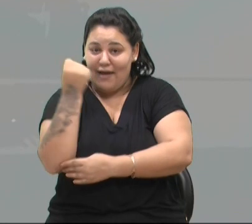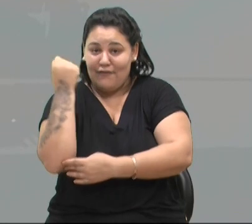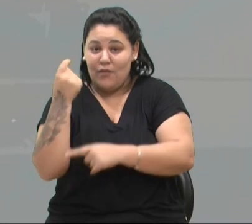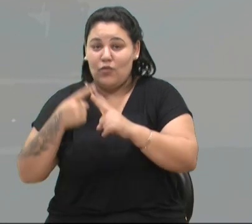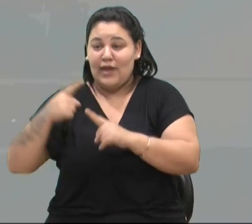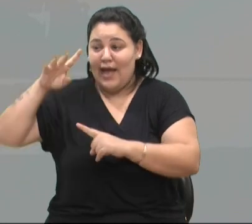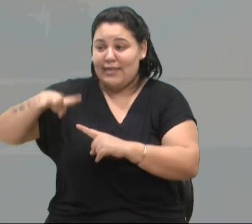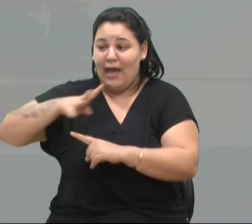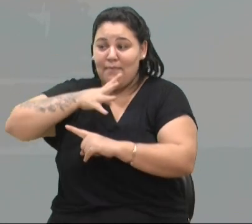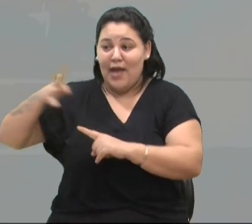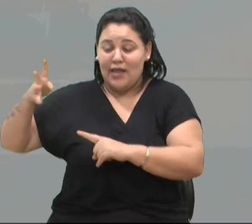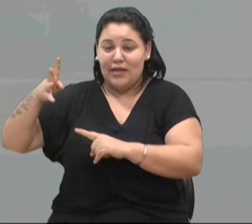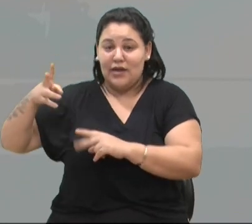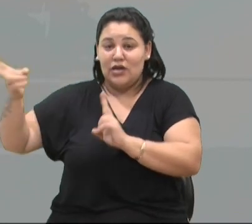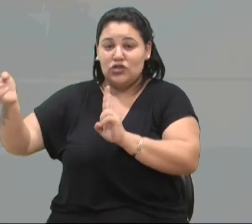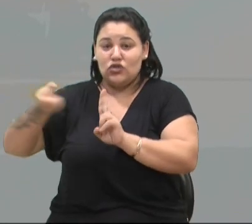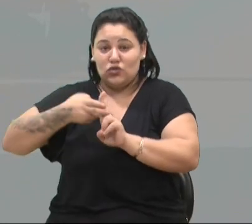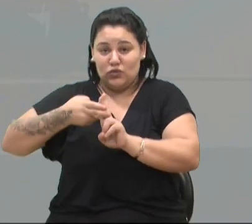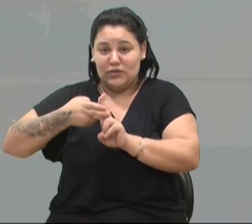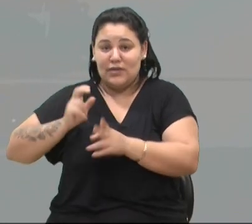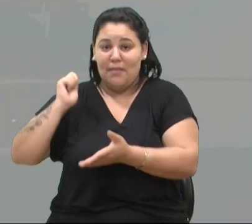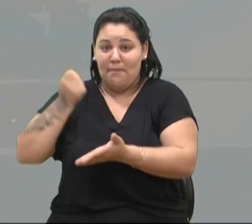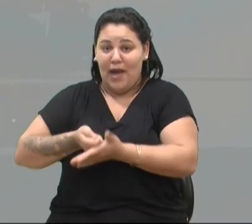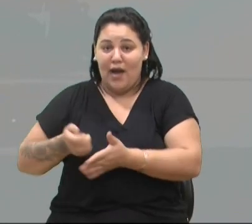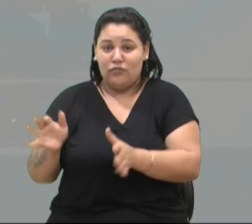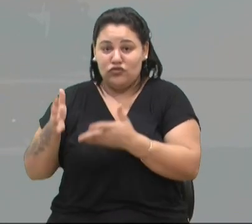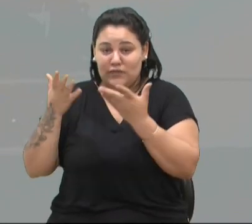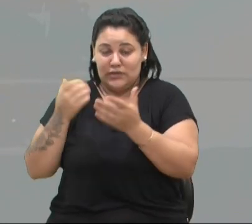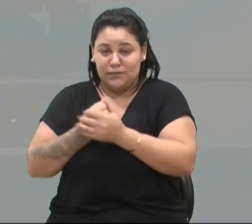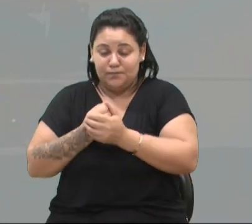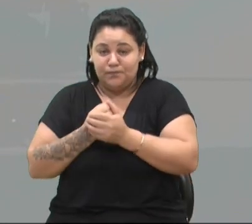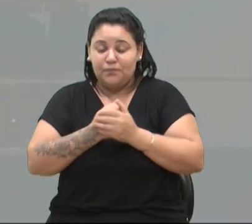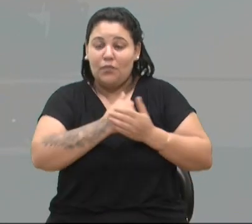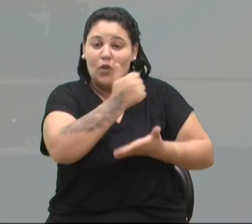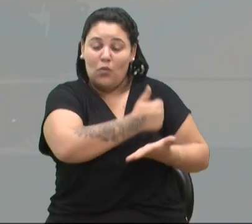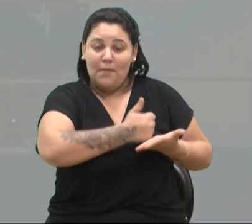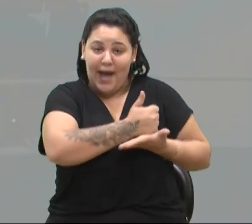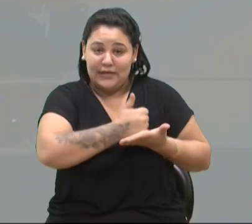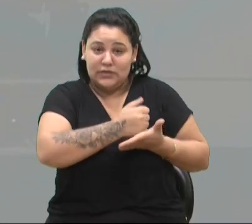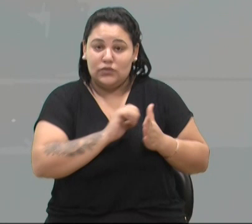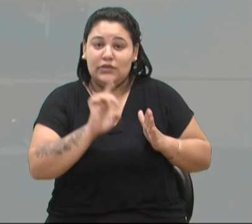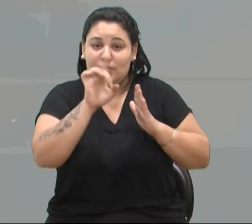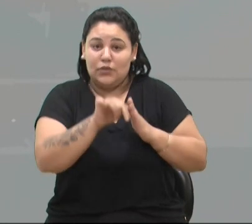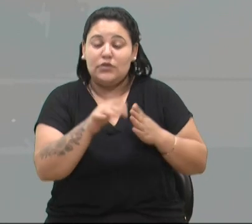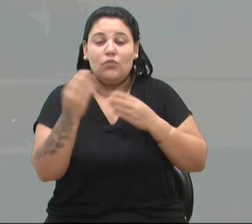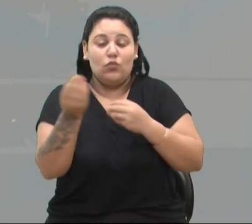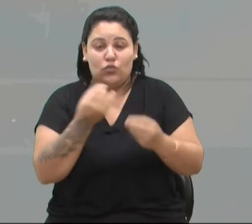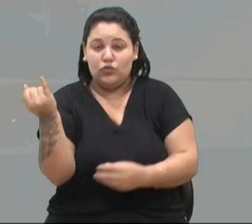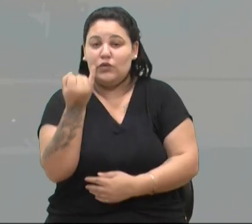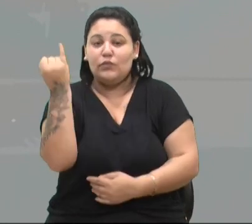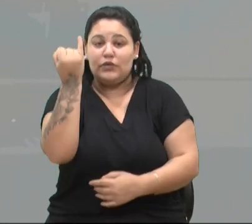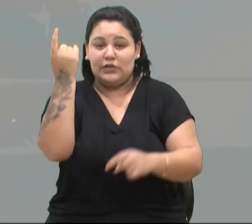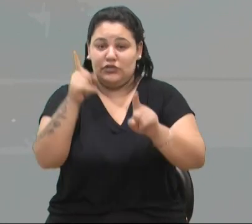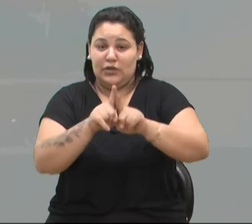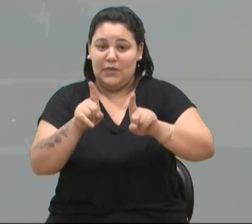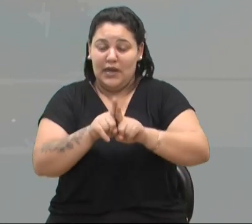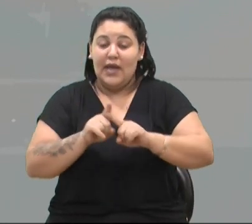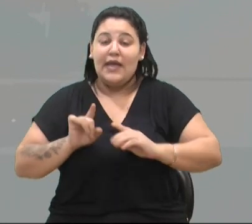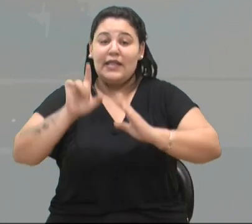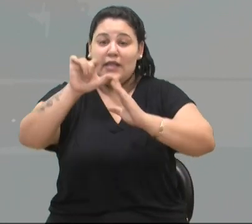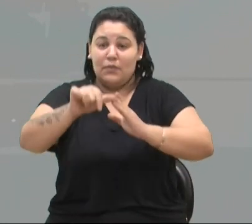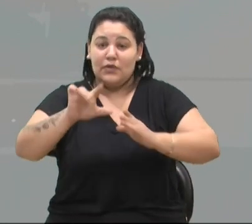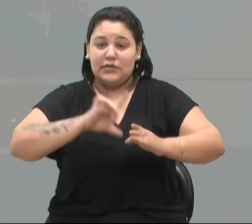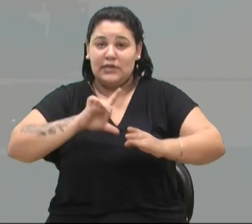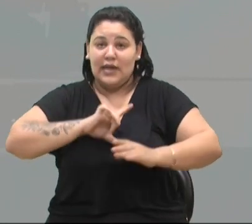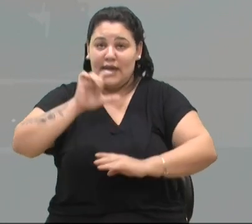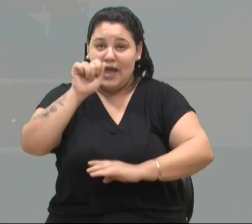e incentivos que são pagos. Atenção primária na sequência, né, muito importante também, e logo a seguir